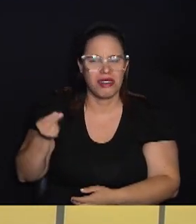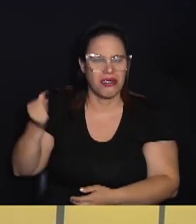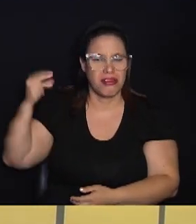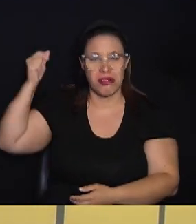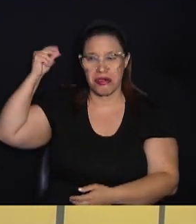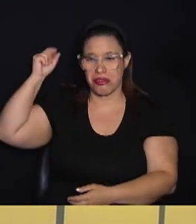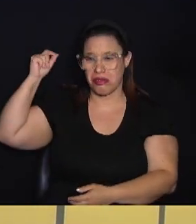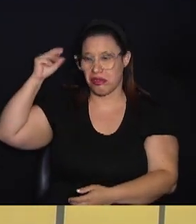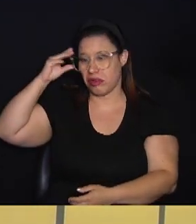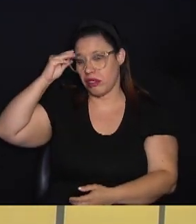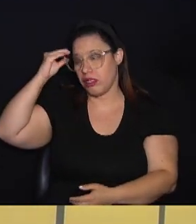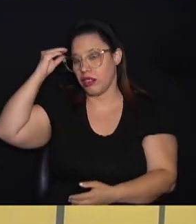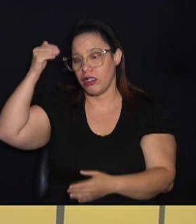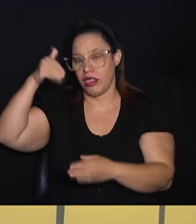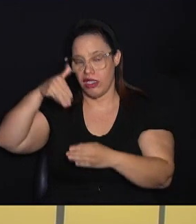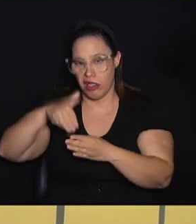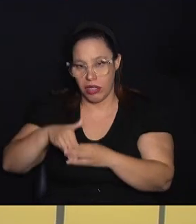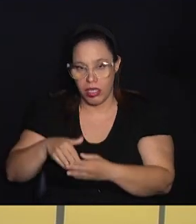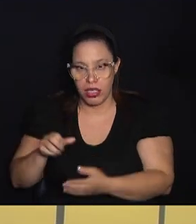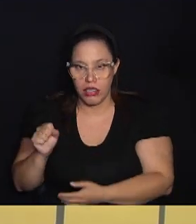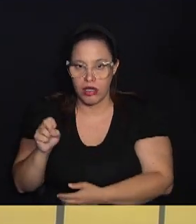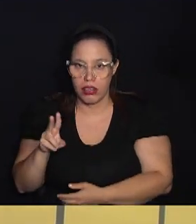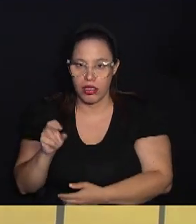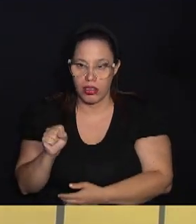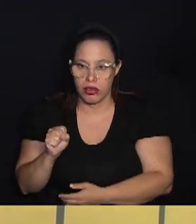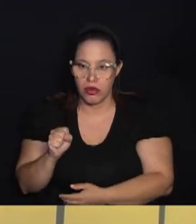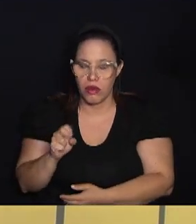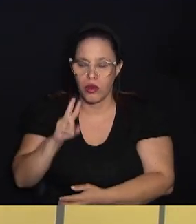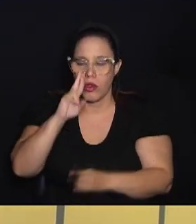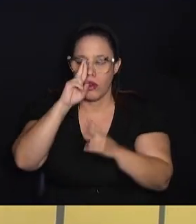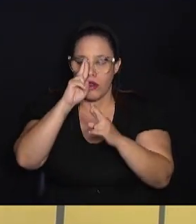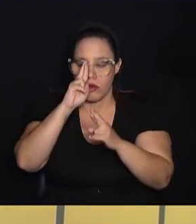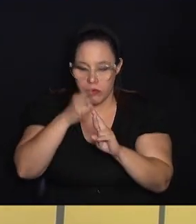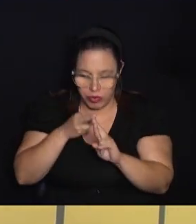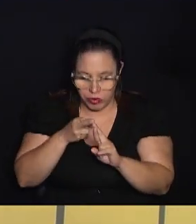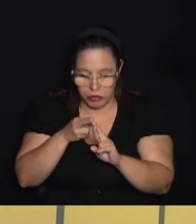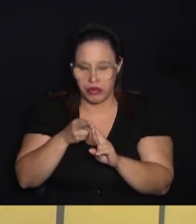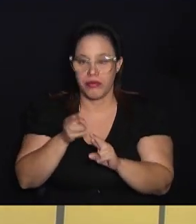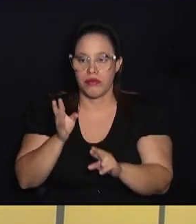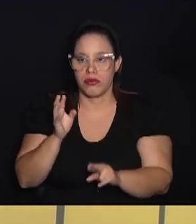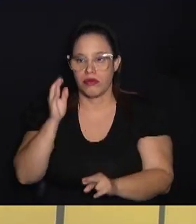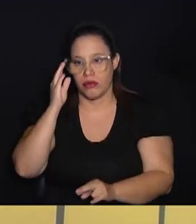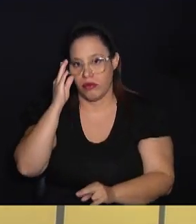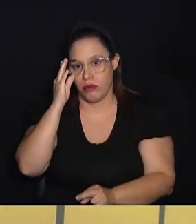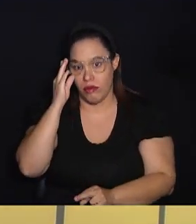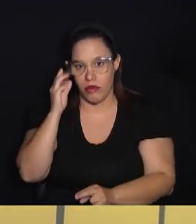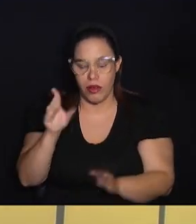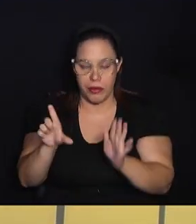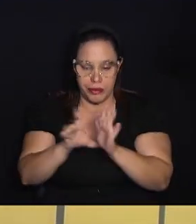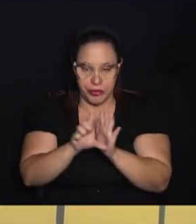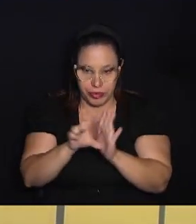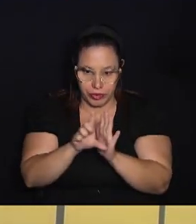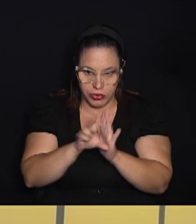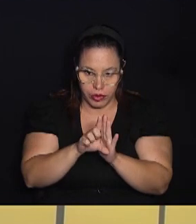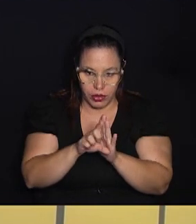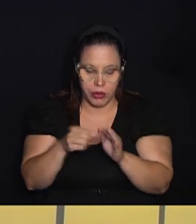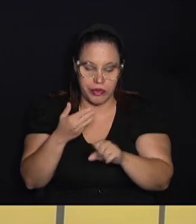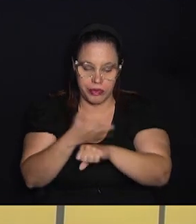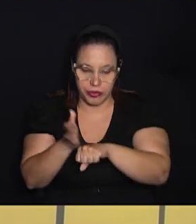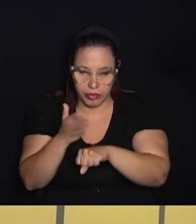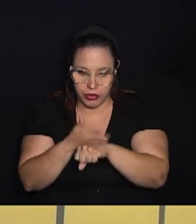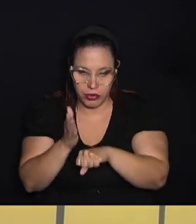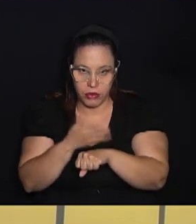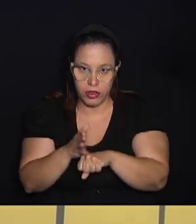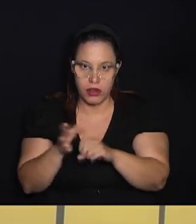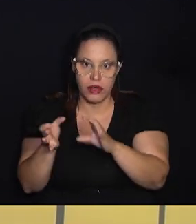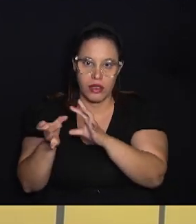consegue trazer isso pro SUS como você falou é um reconhecimento que o SUS faz na legislação e nas práticas né Vocês